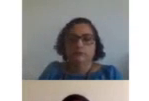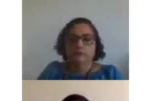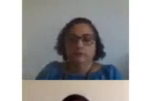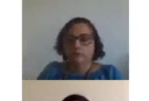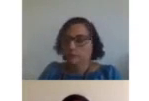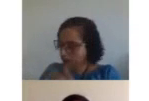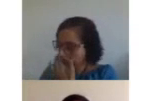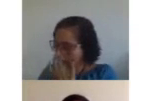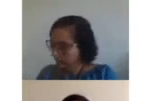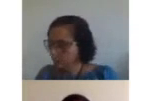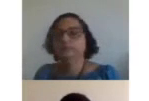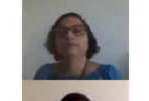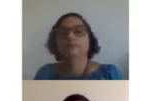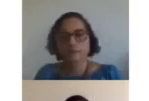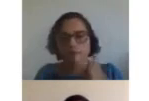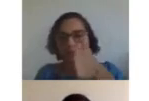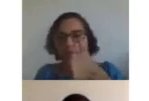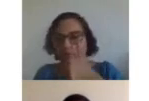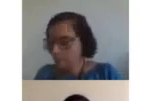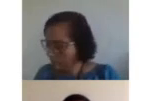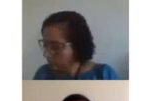Bom dia, estão me ouvindo bem?